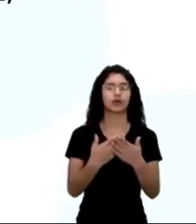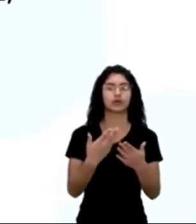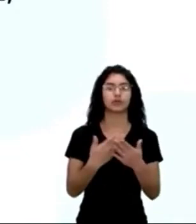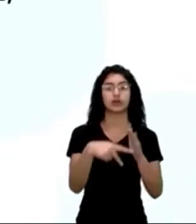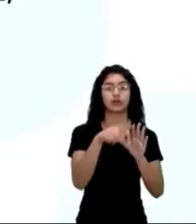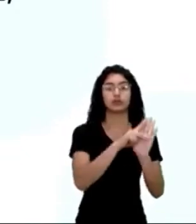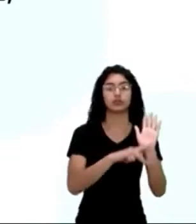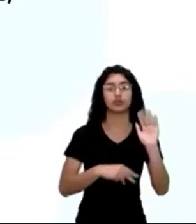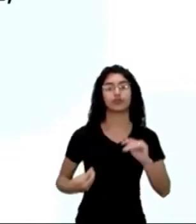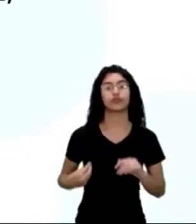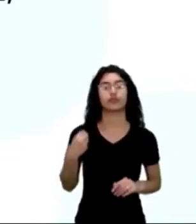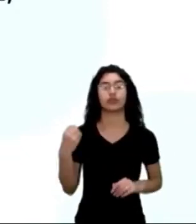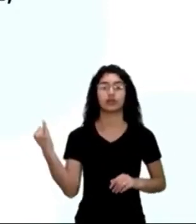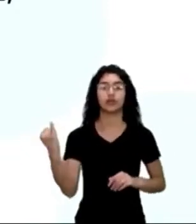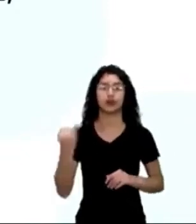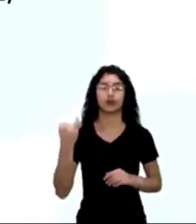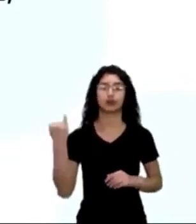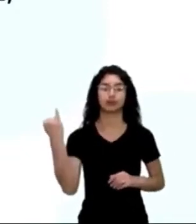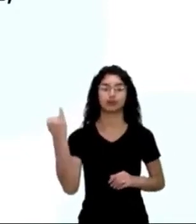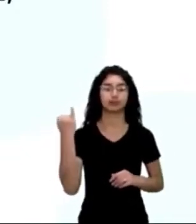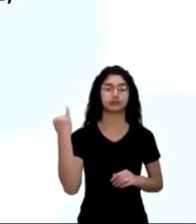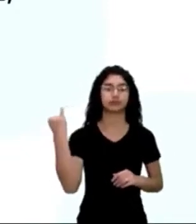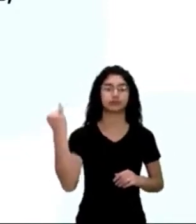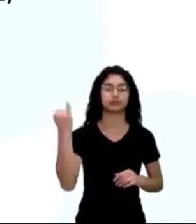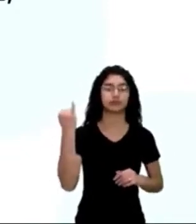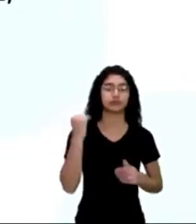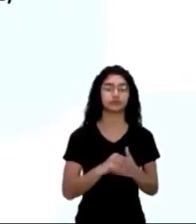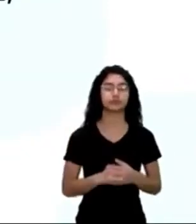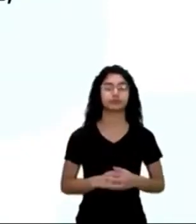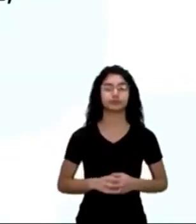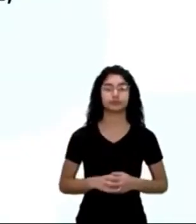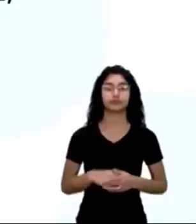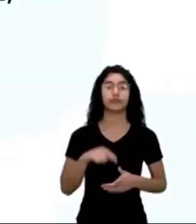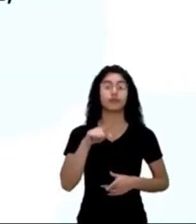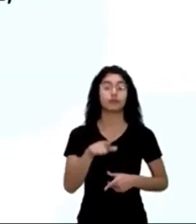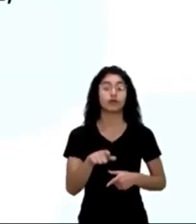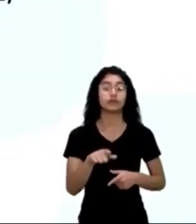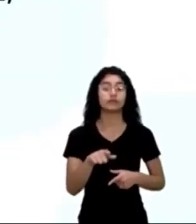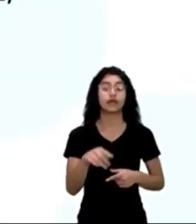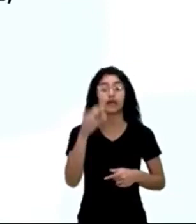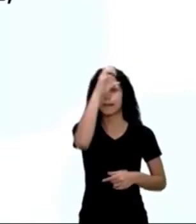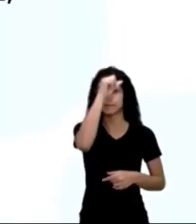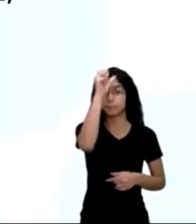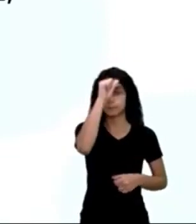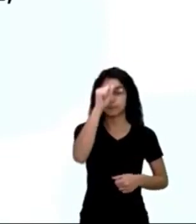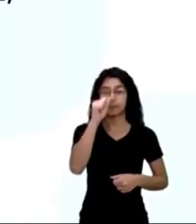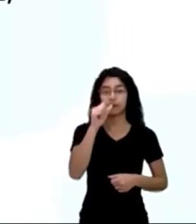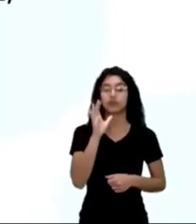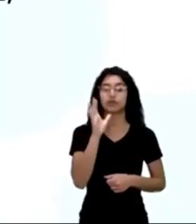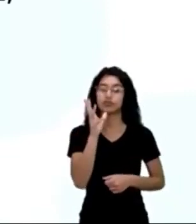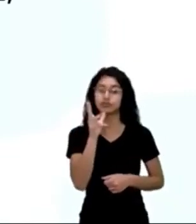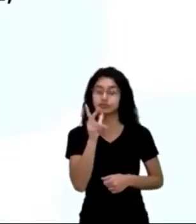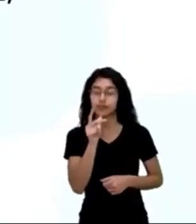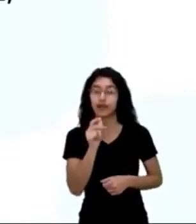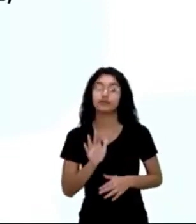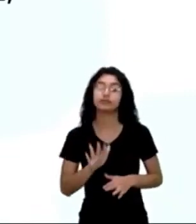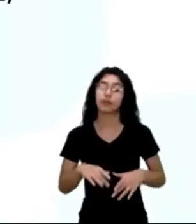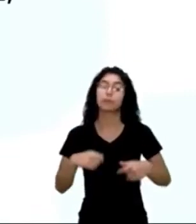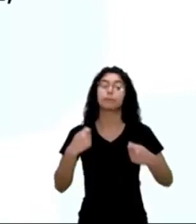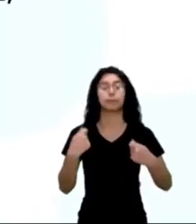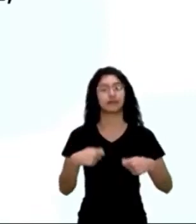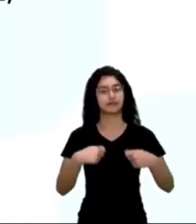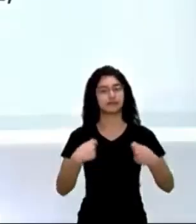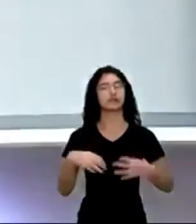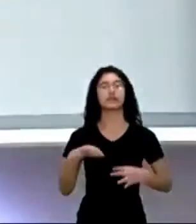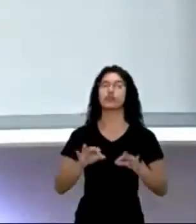projeto de vida é importante. Seja consciente de que você aprende aos poucos. Então, precisa